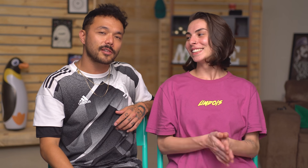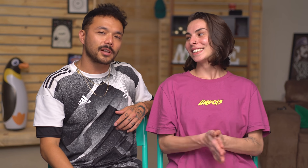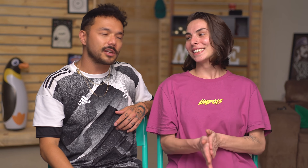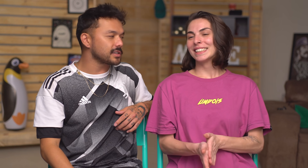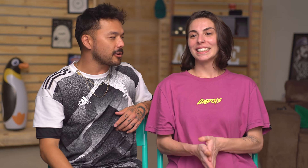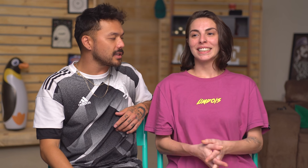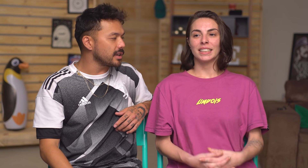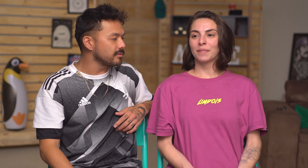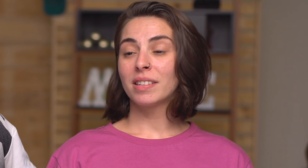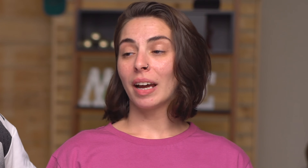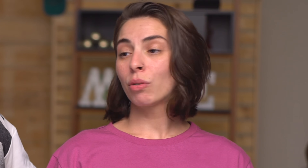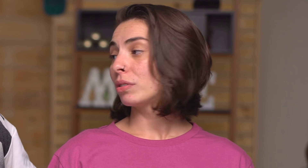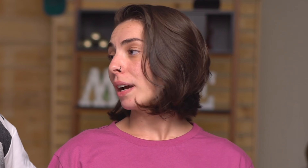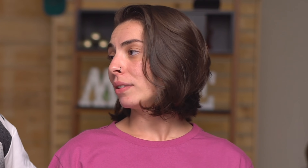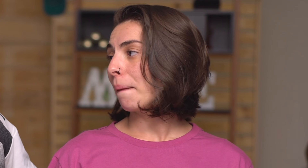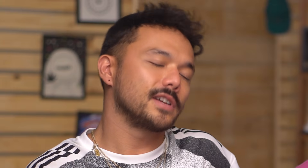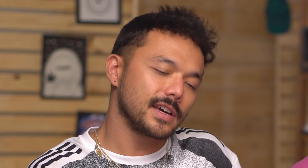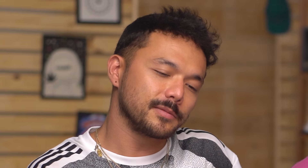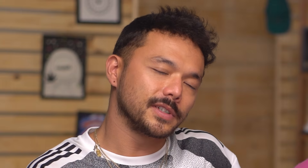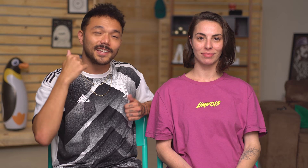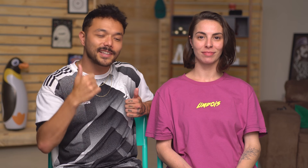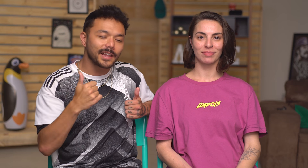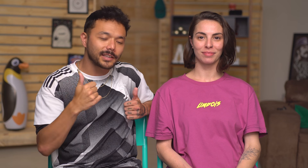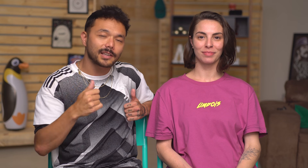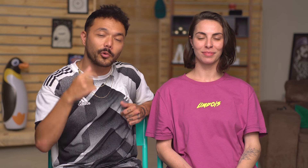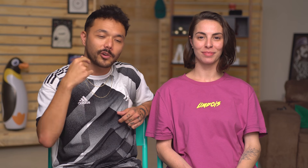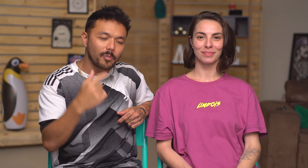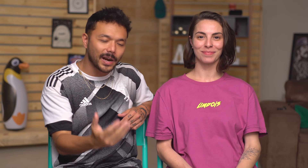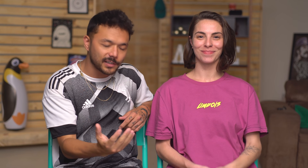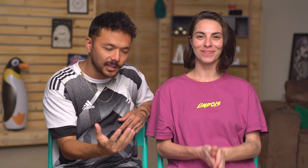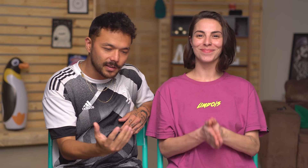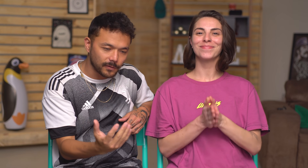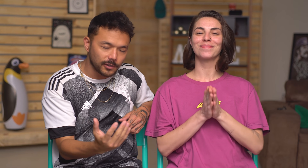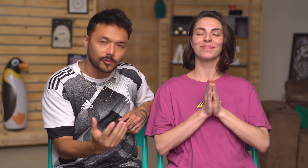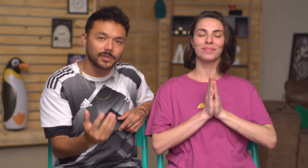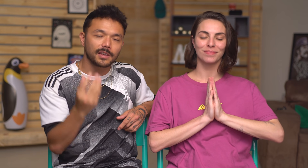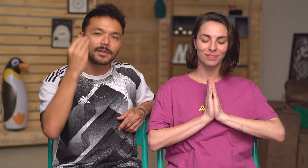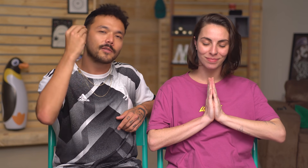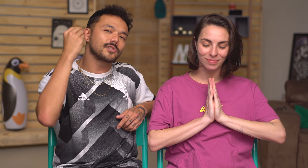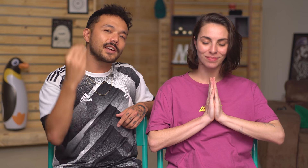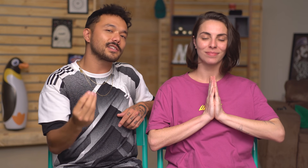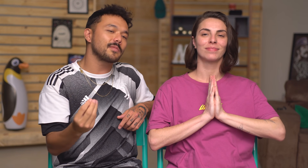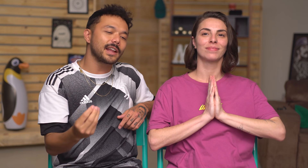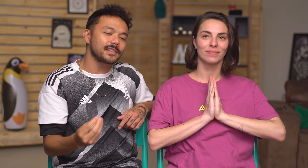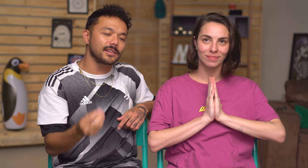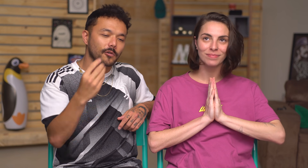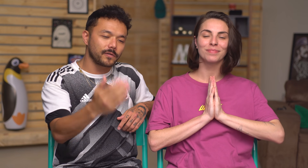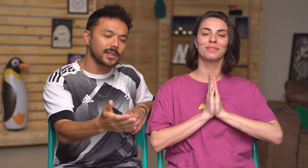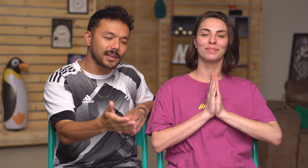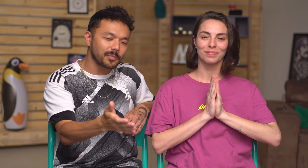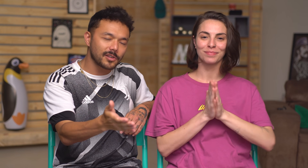essas coisas na escola, não. Acho que quase ninguém. Ensinar o contrário, né? É verdade, mano. Deixa like nessa porra e compartilha esse vídeo com quem você acha que